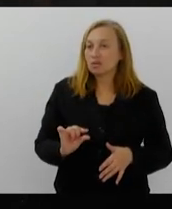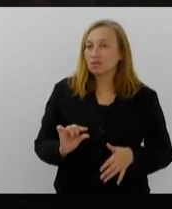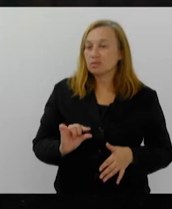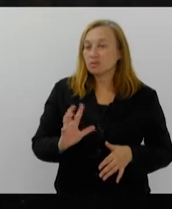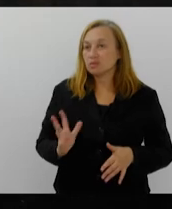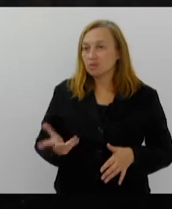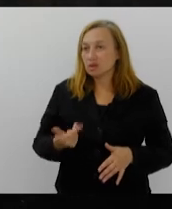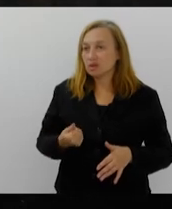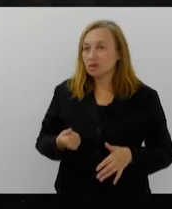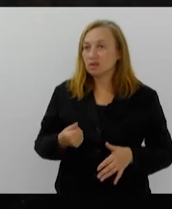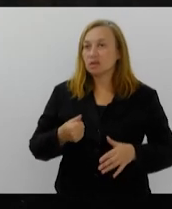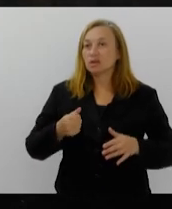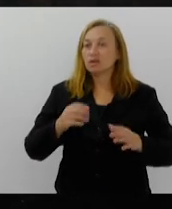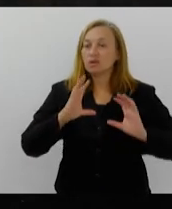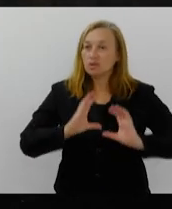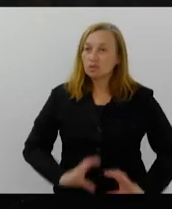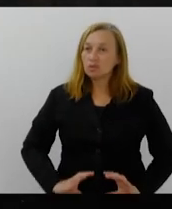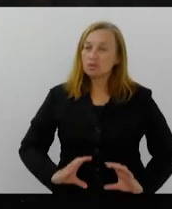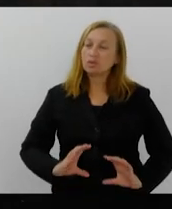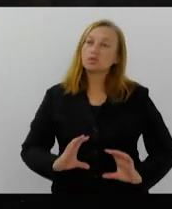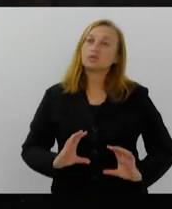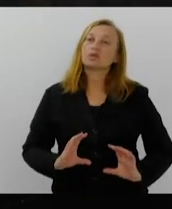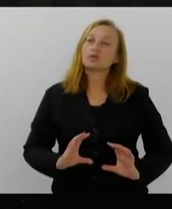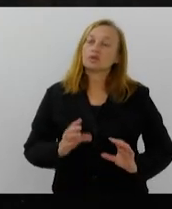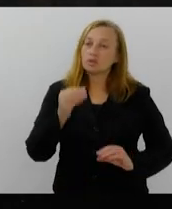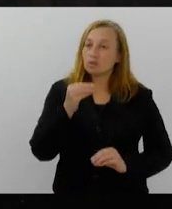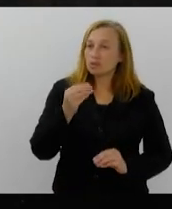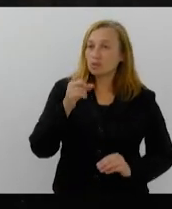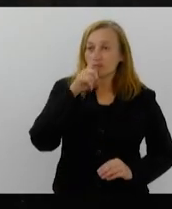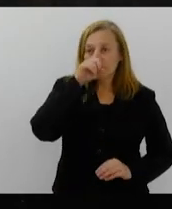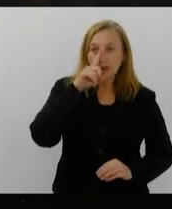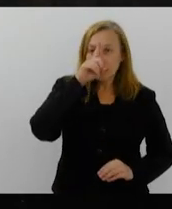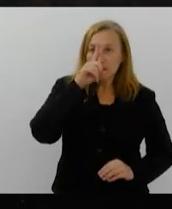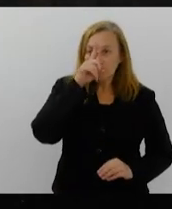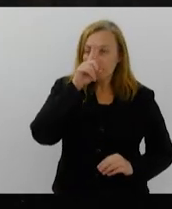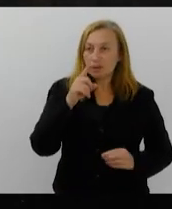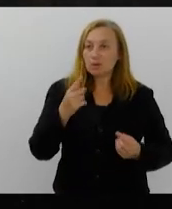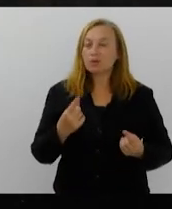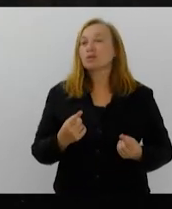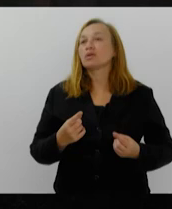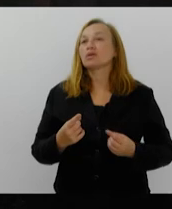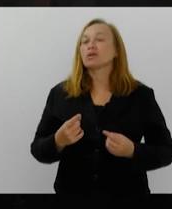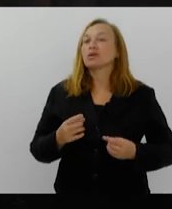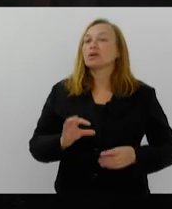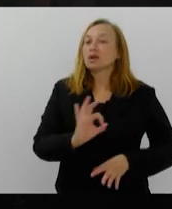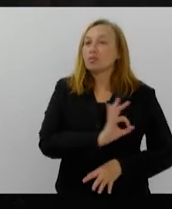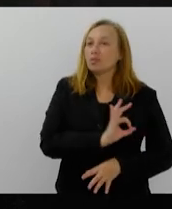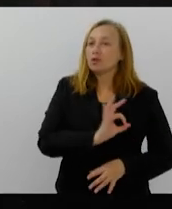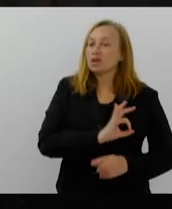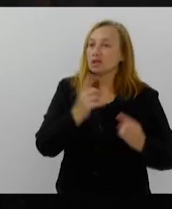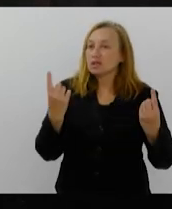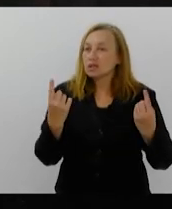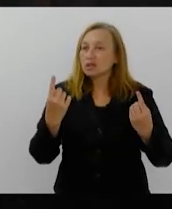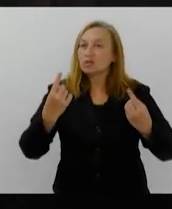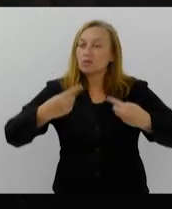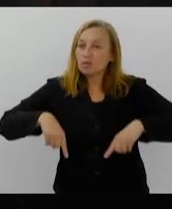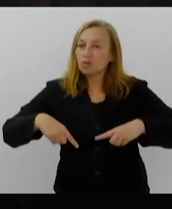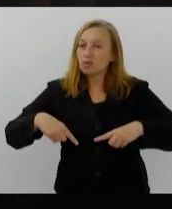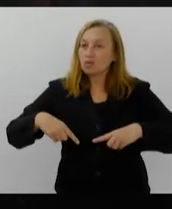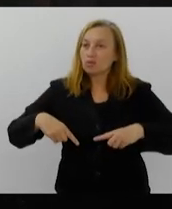o cidadão diretamente na linha de frente do confronto da segurança pública com o crime organizado.